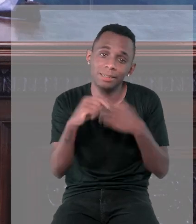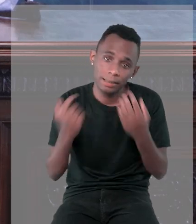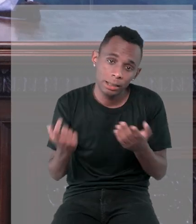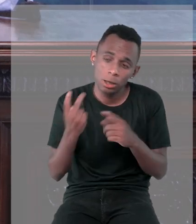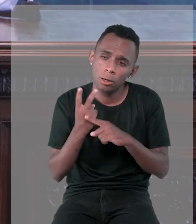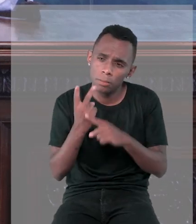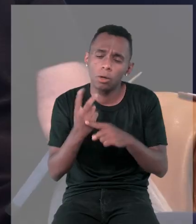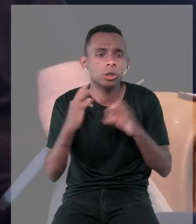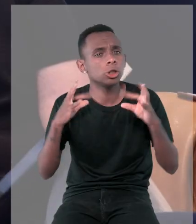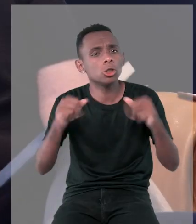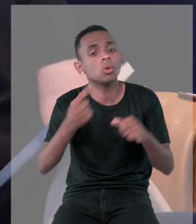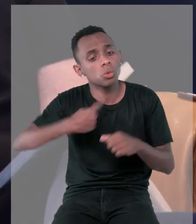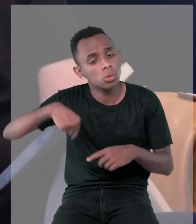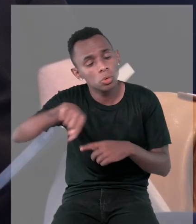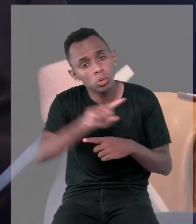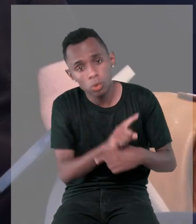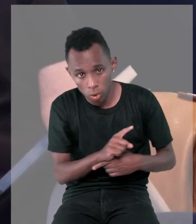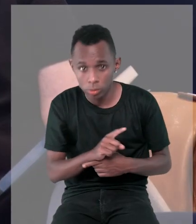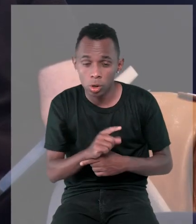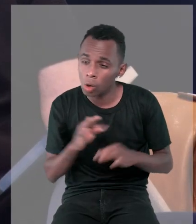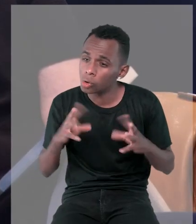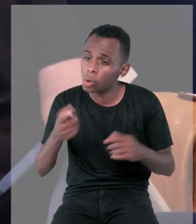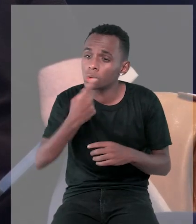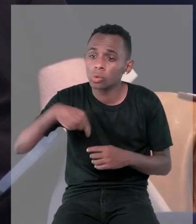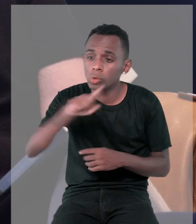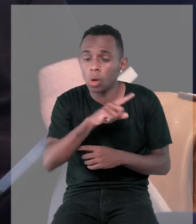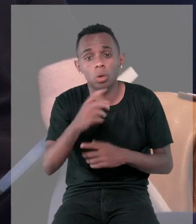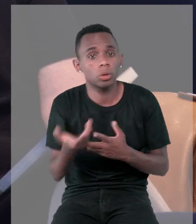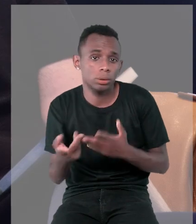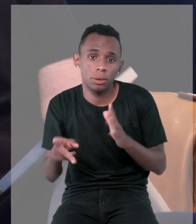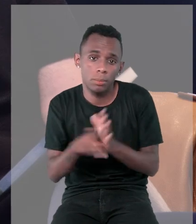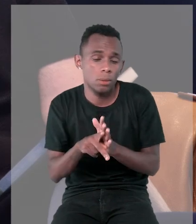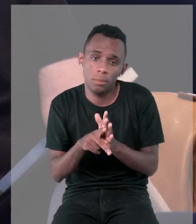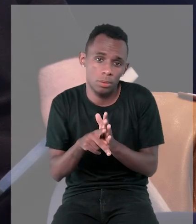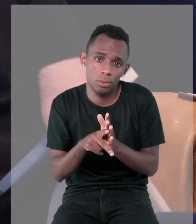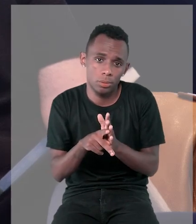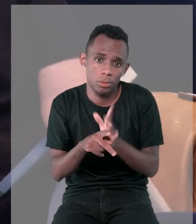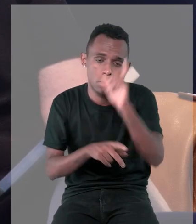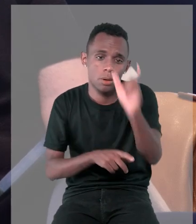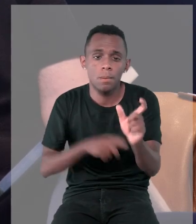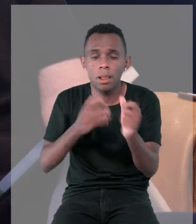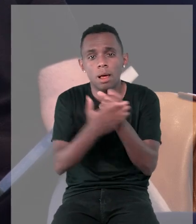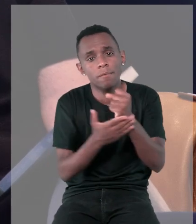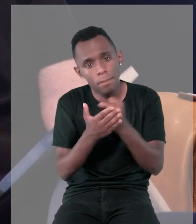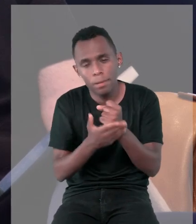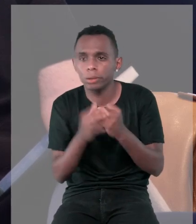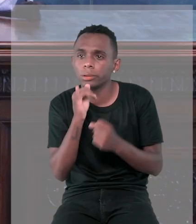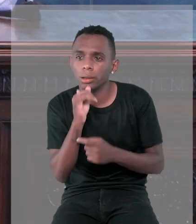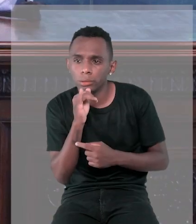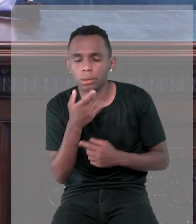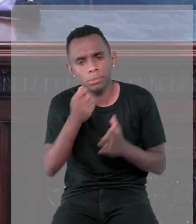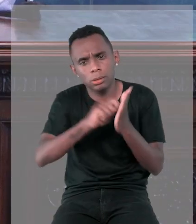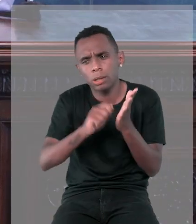da busca. Todos nós, a verdade é a seguinte, todos nós somos criados em cima de palavra. Quando eu vou